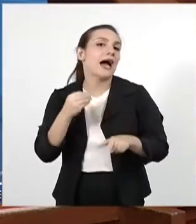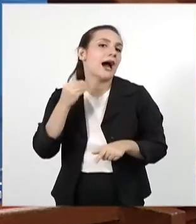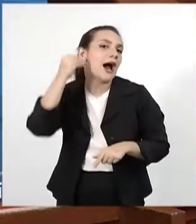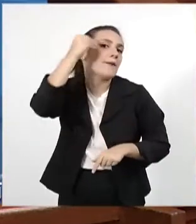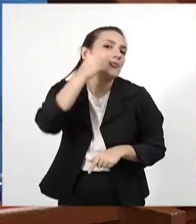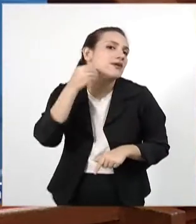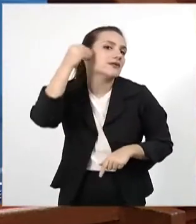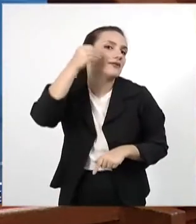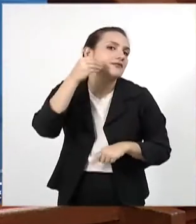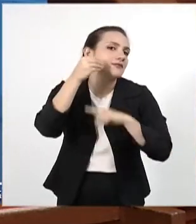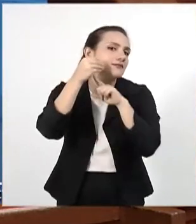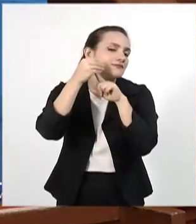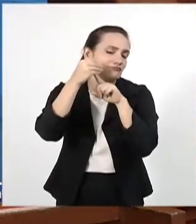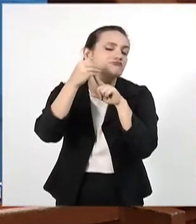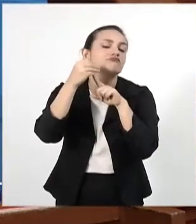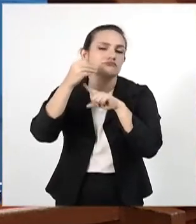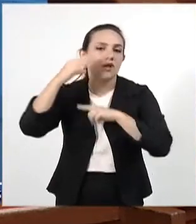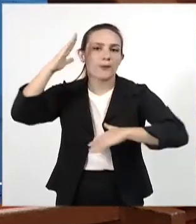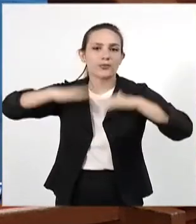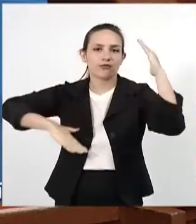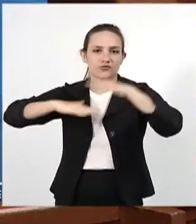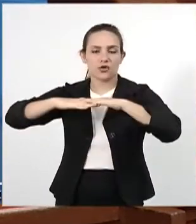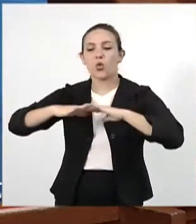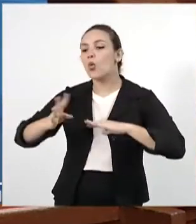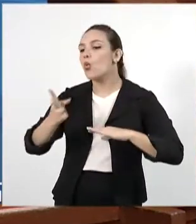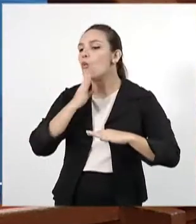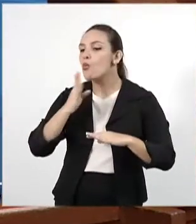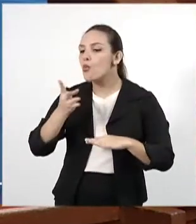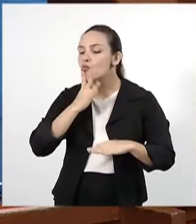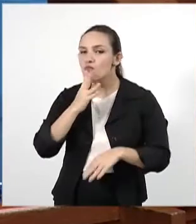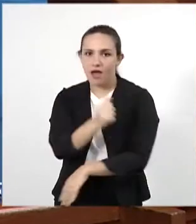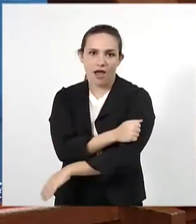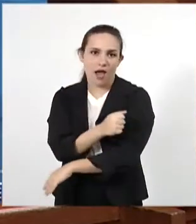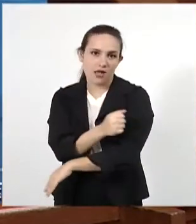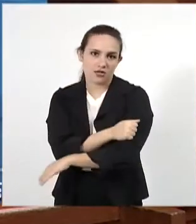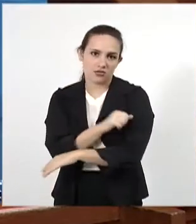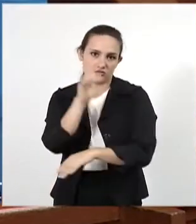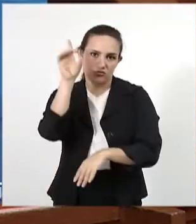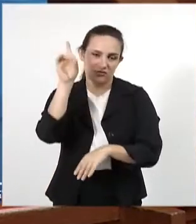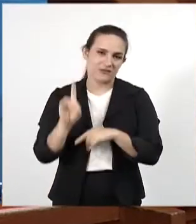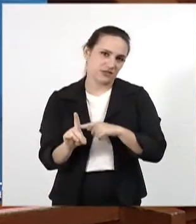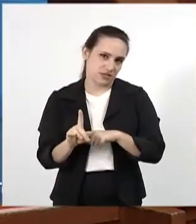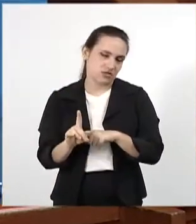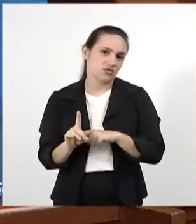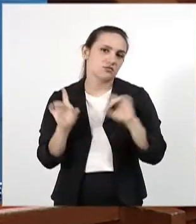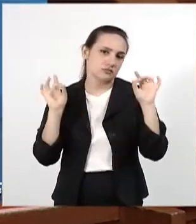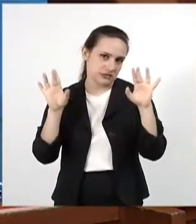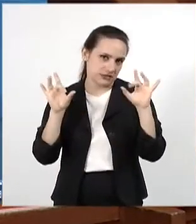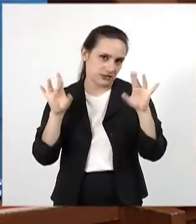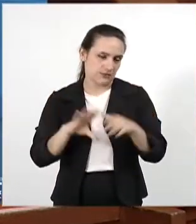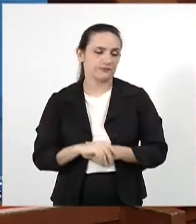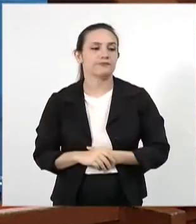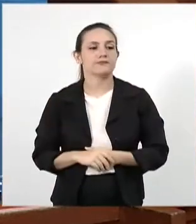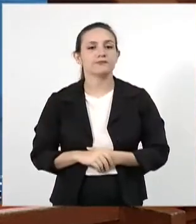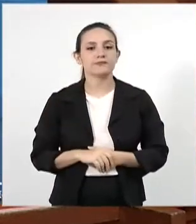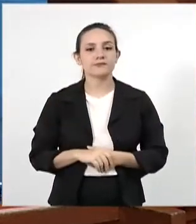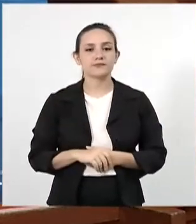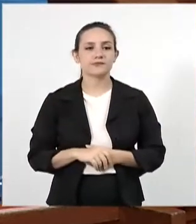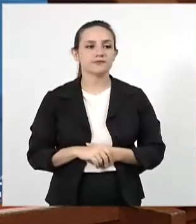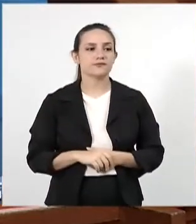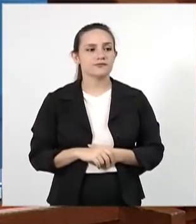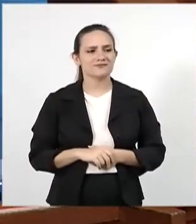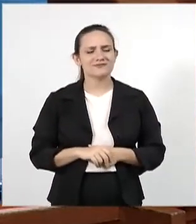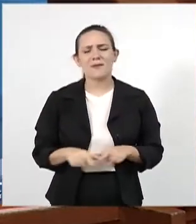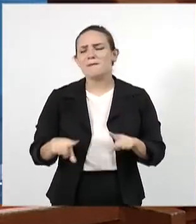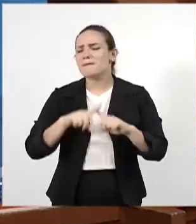daquele professor na educação especial. Mas, acima disso, o